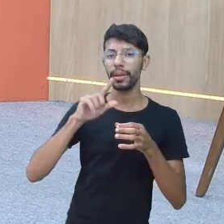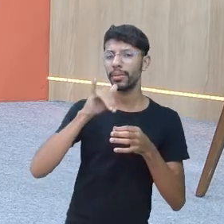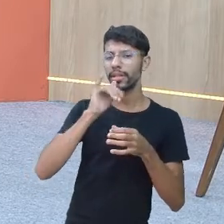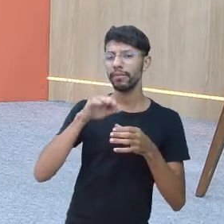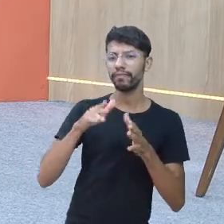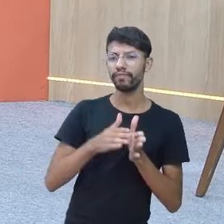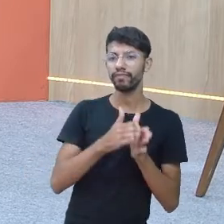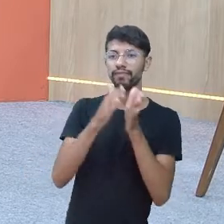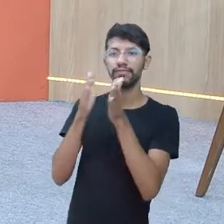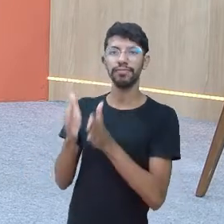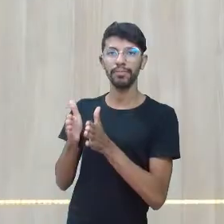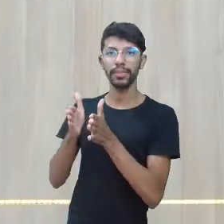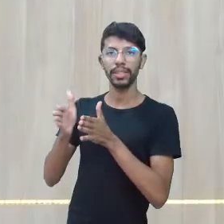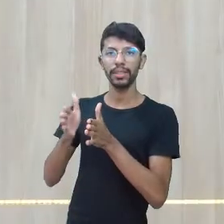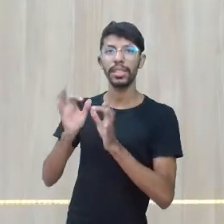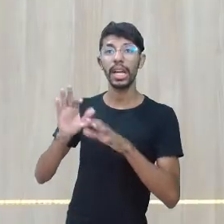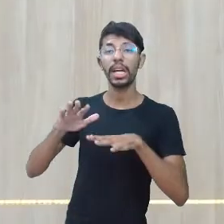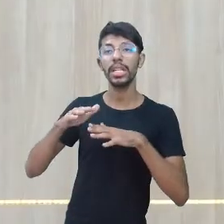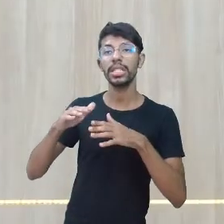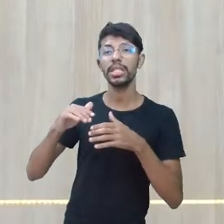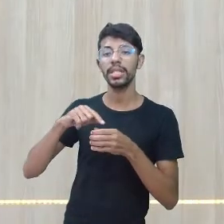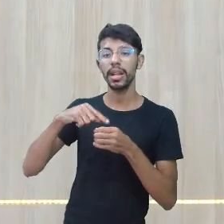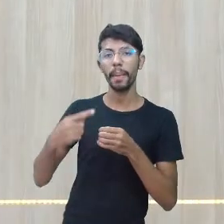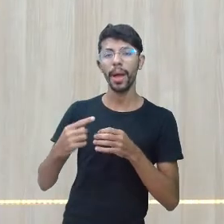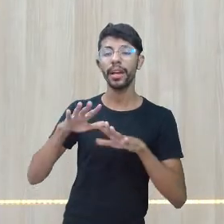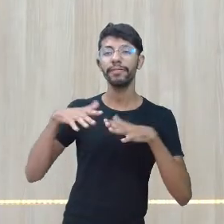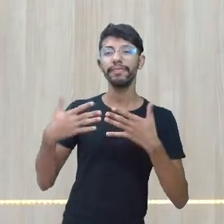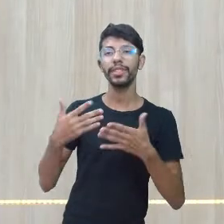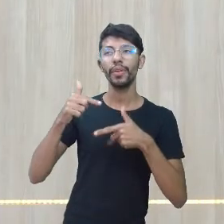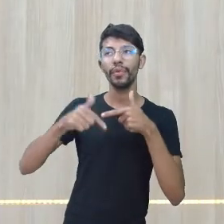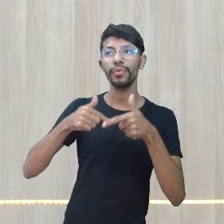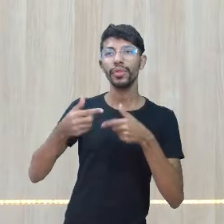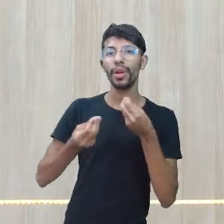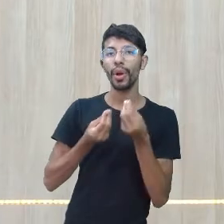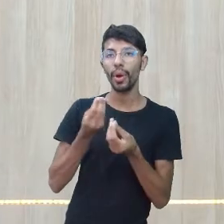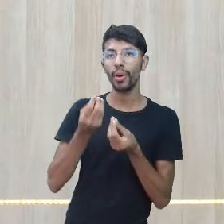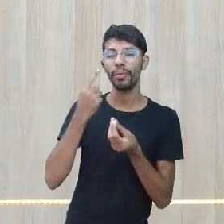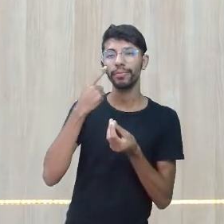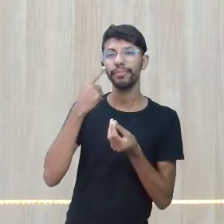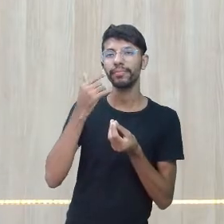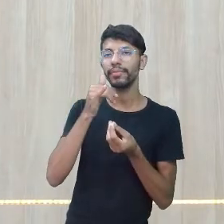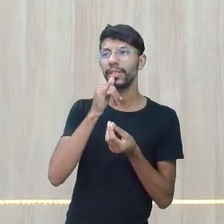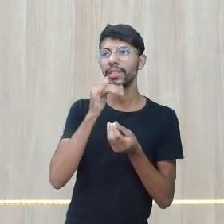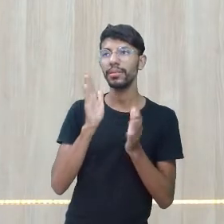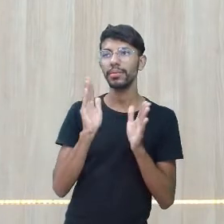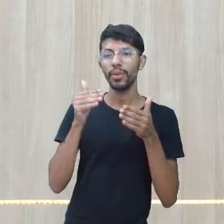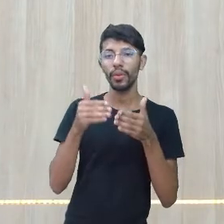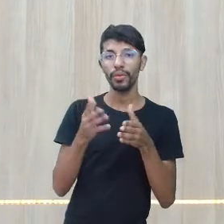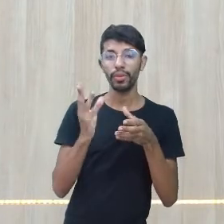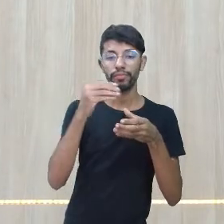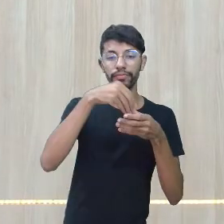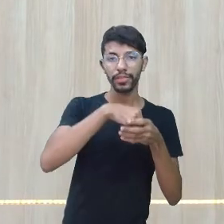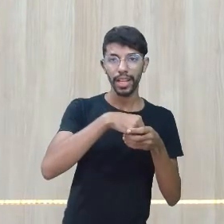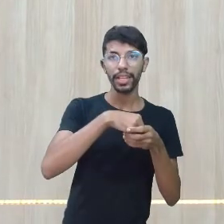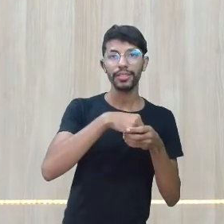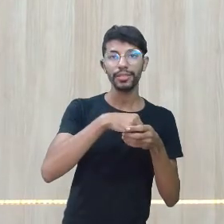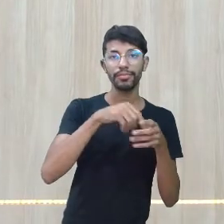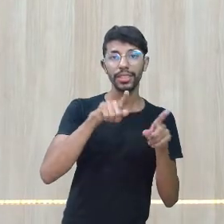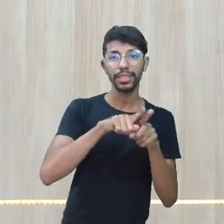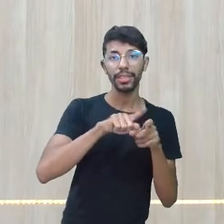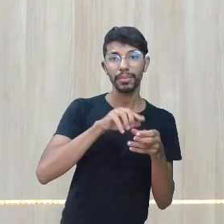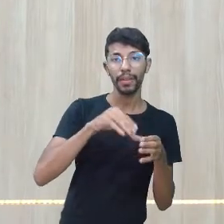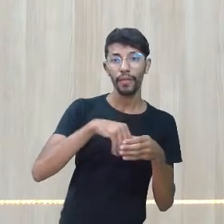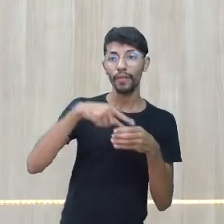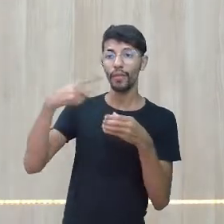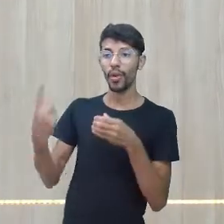gênero individual. Então, ele funciona nesse sentido, dentro dessa esfera e fora dela, de forma autônoma, tá